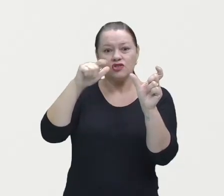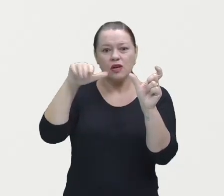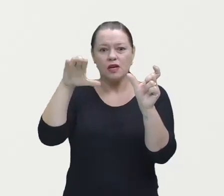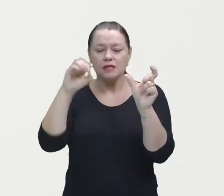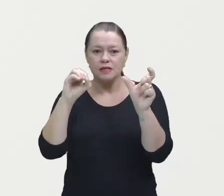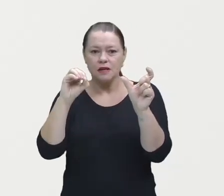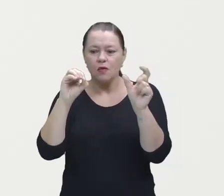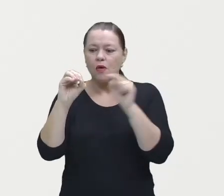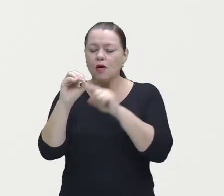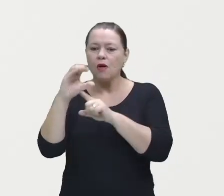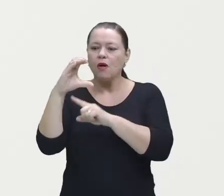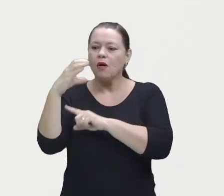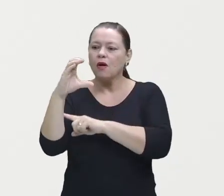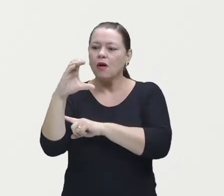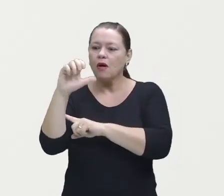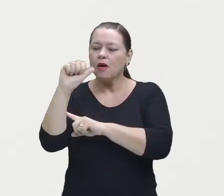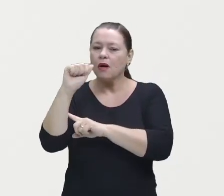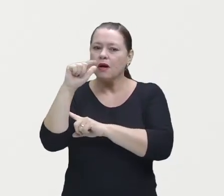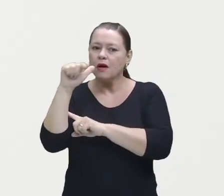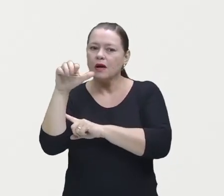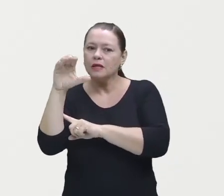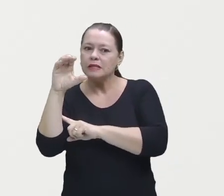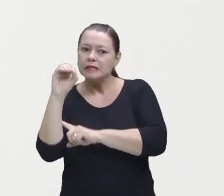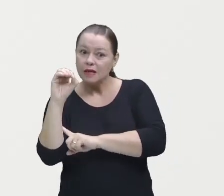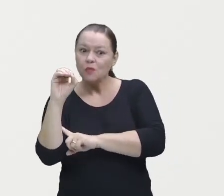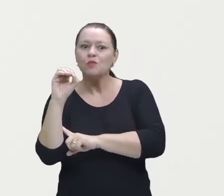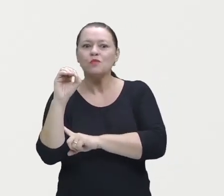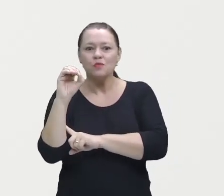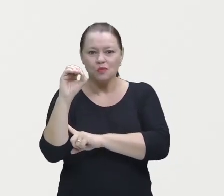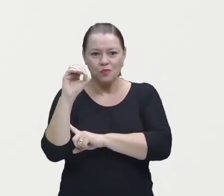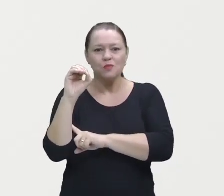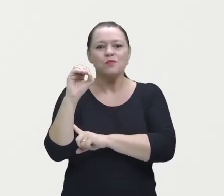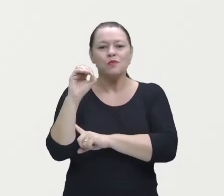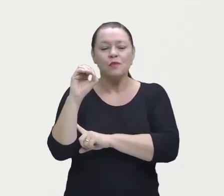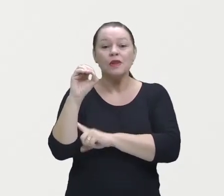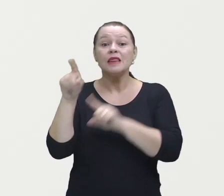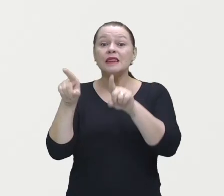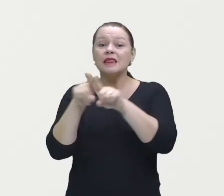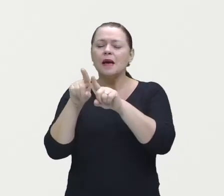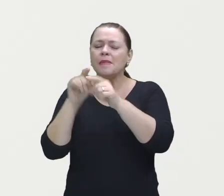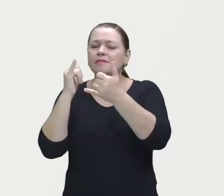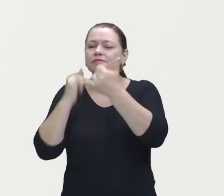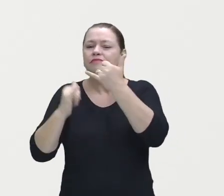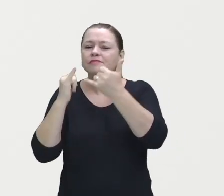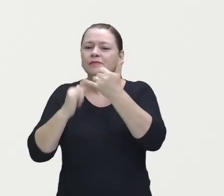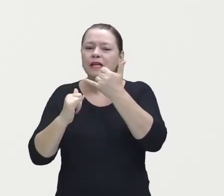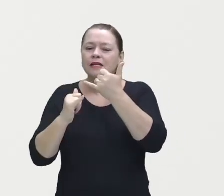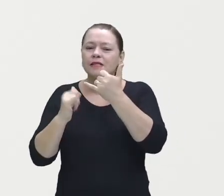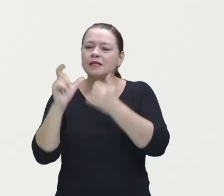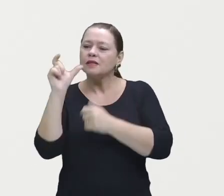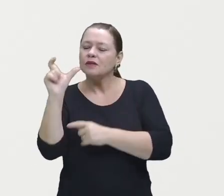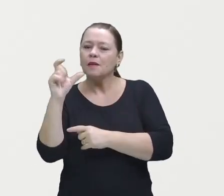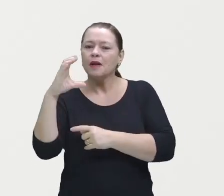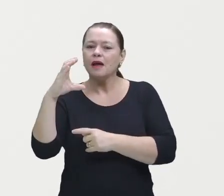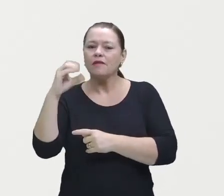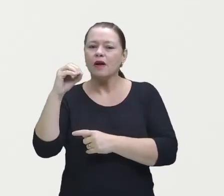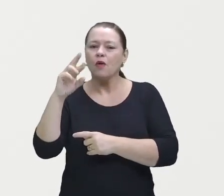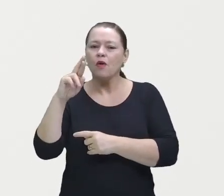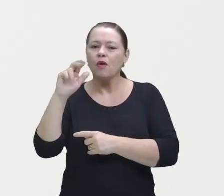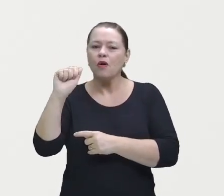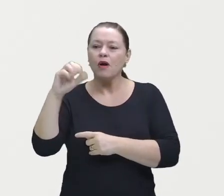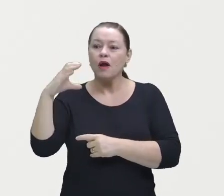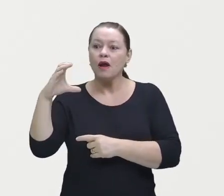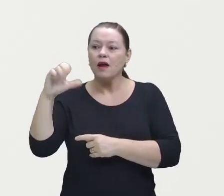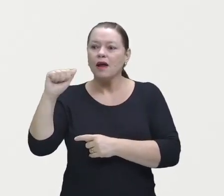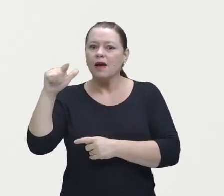finalzinho, muito parecido com o final da palavra coração.